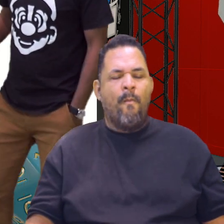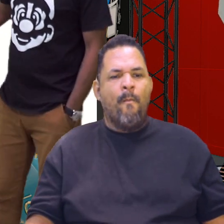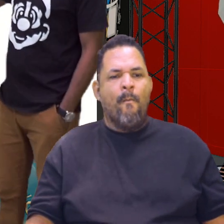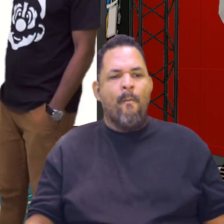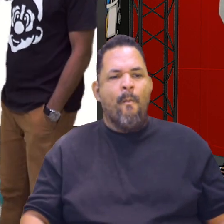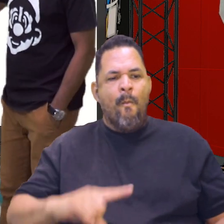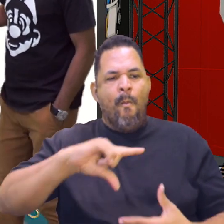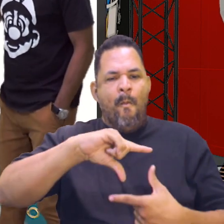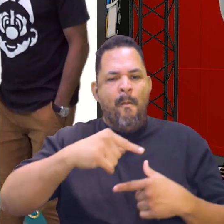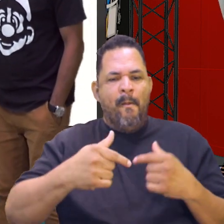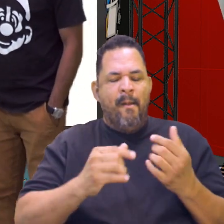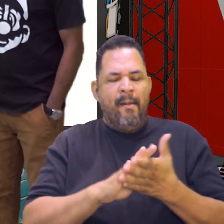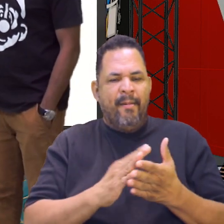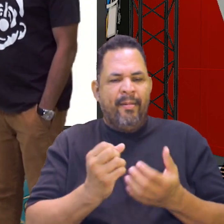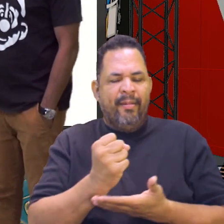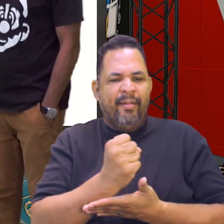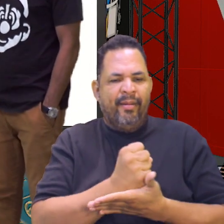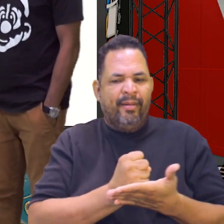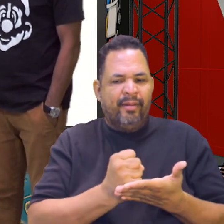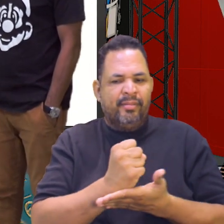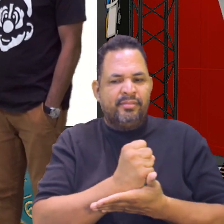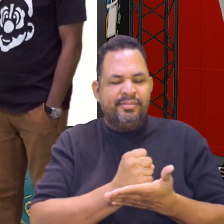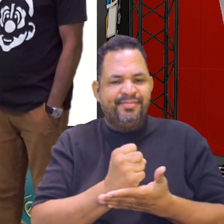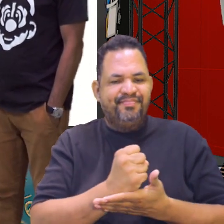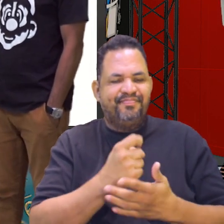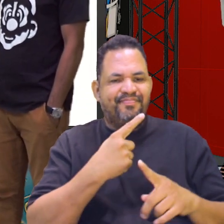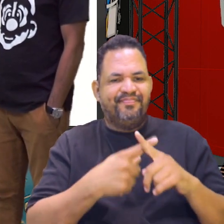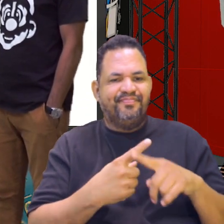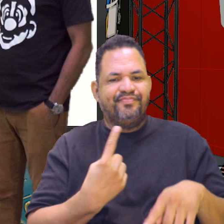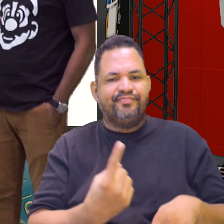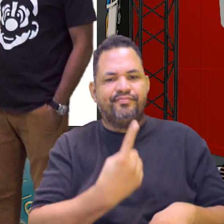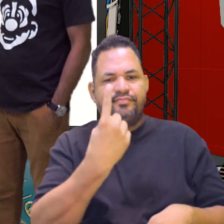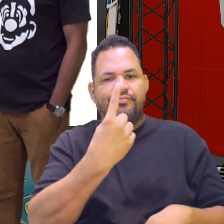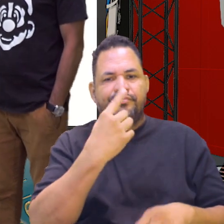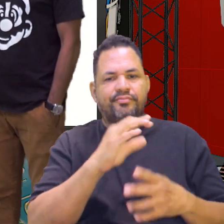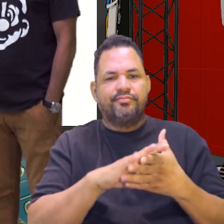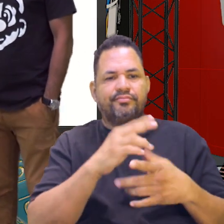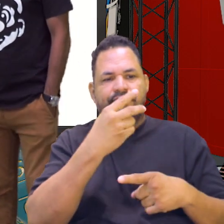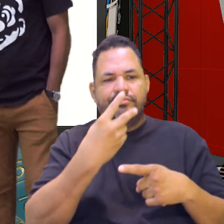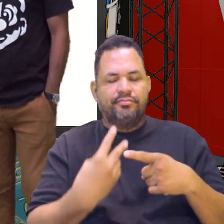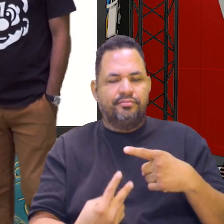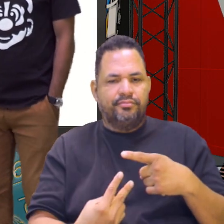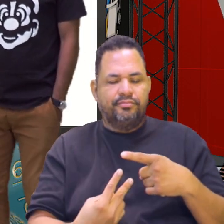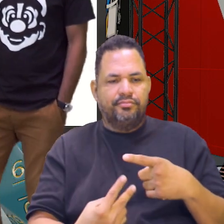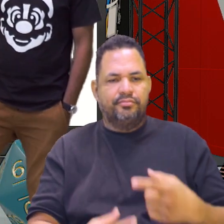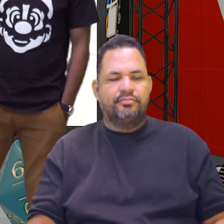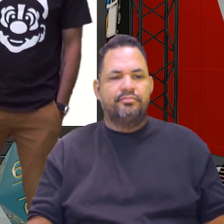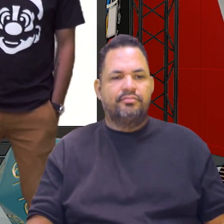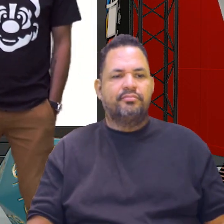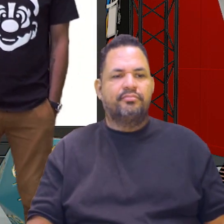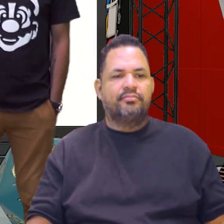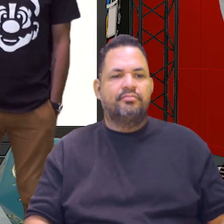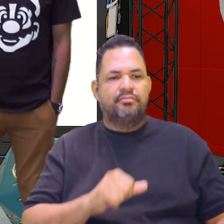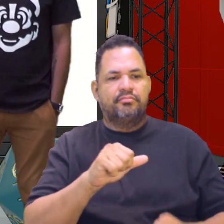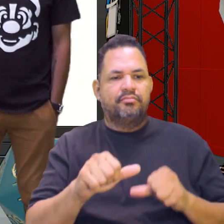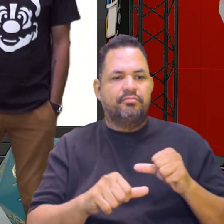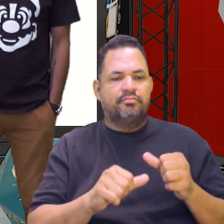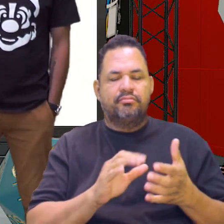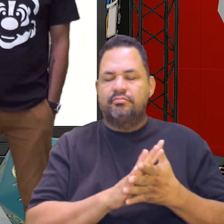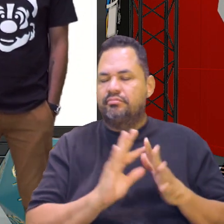como é que é mesmo, né? Base vezes a altura dividido por 2. Perfeito. Isso na geometria plana. Muda alguma